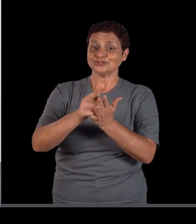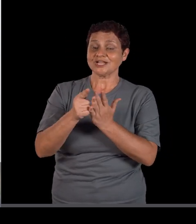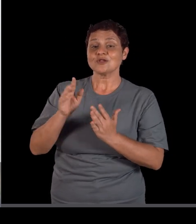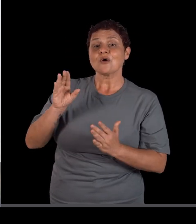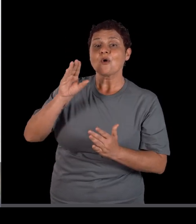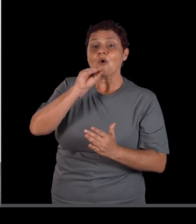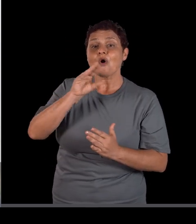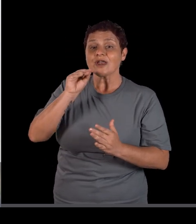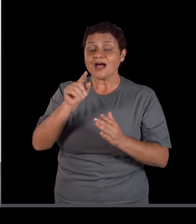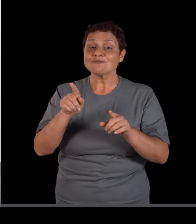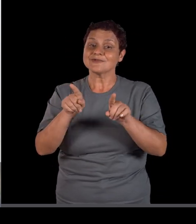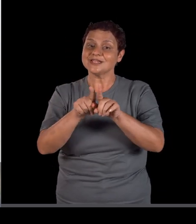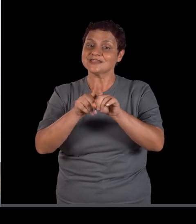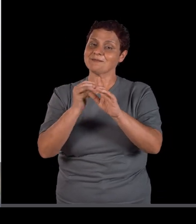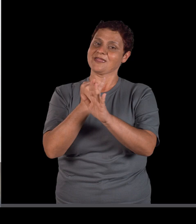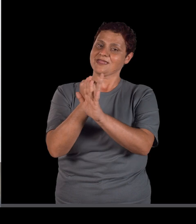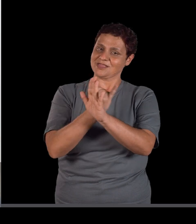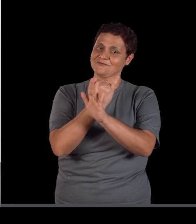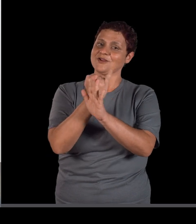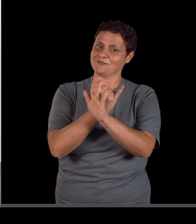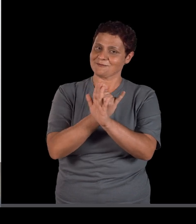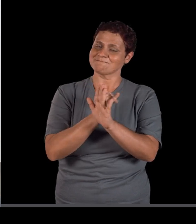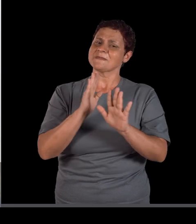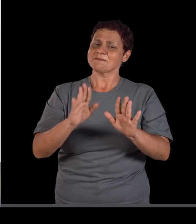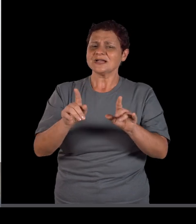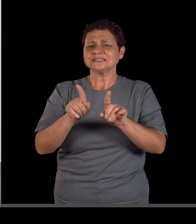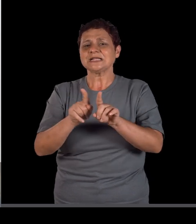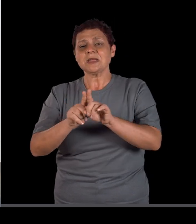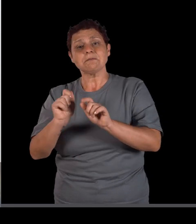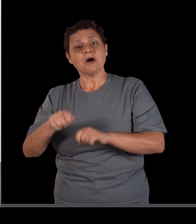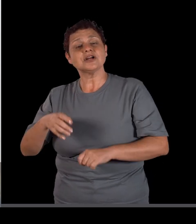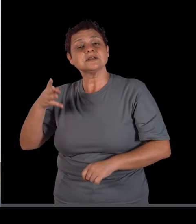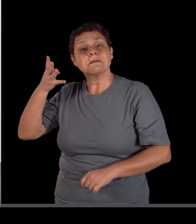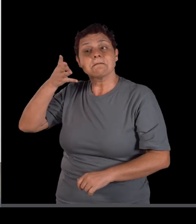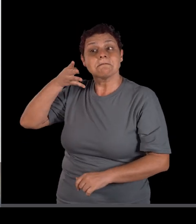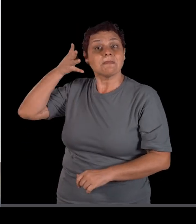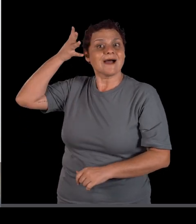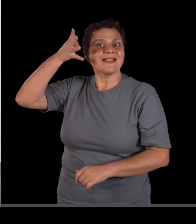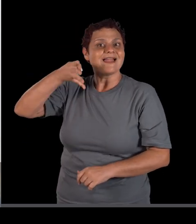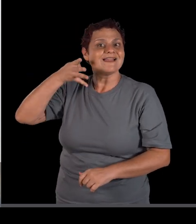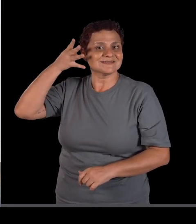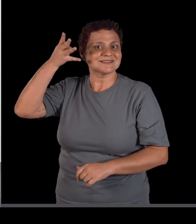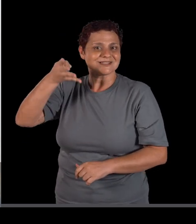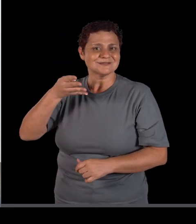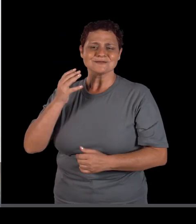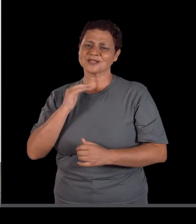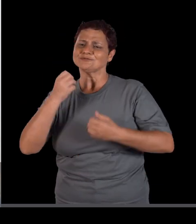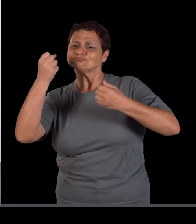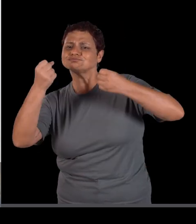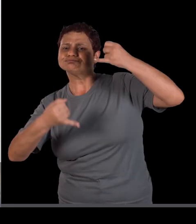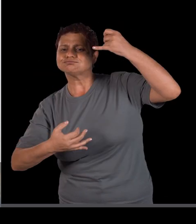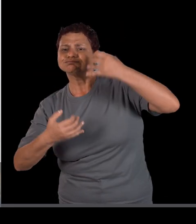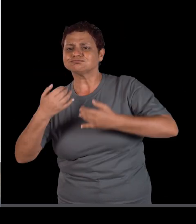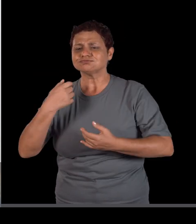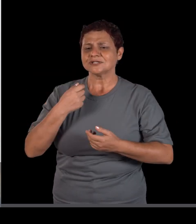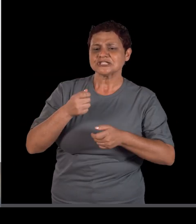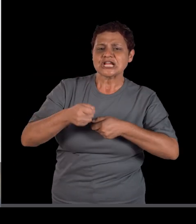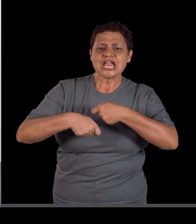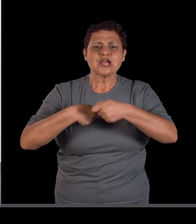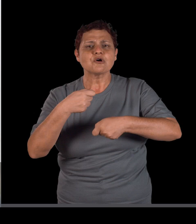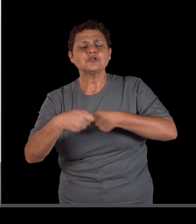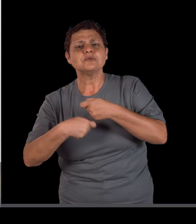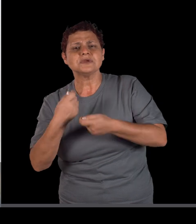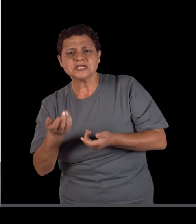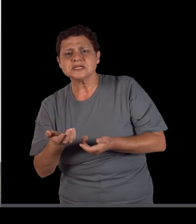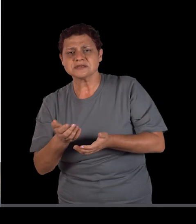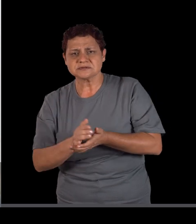gênero oral e informal. Mas pode estar dando uma palestra, por exemplo, para uma palestra de